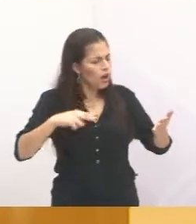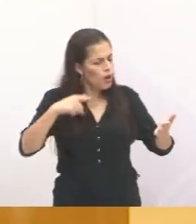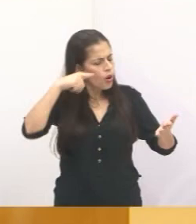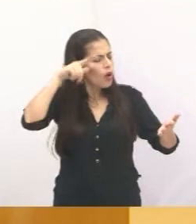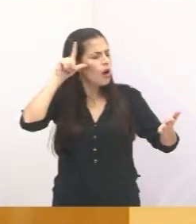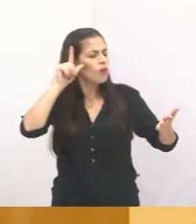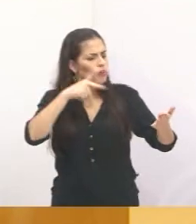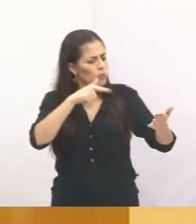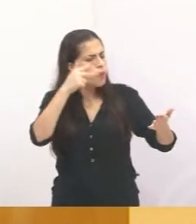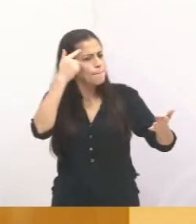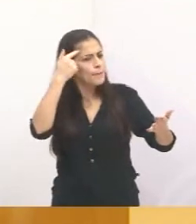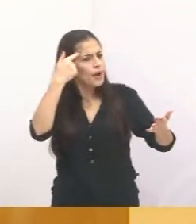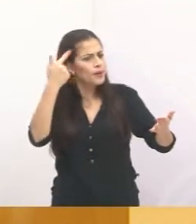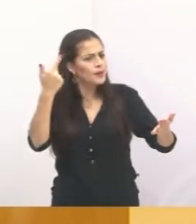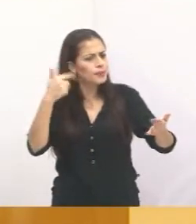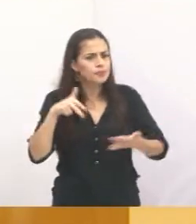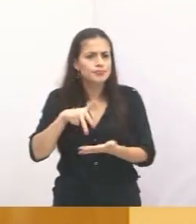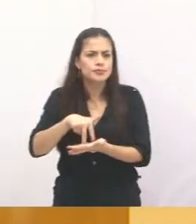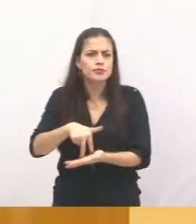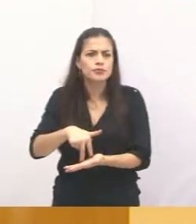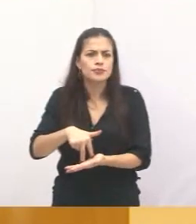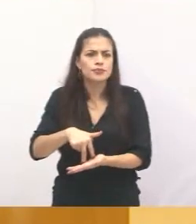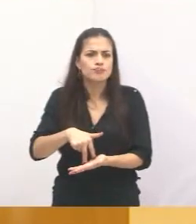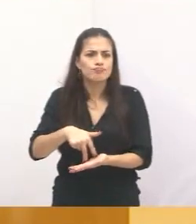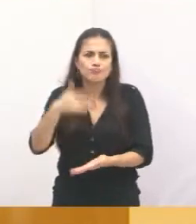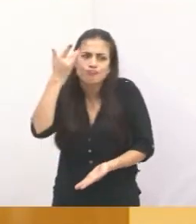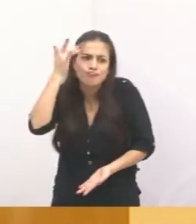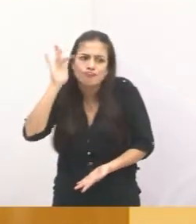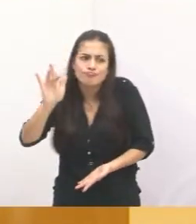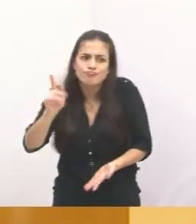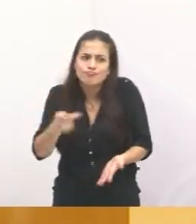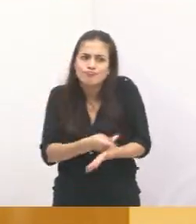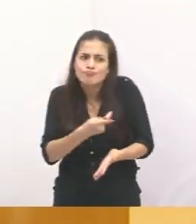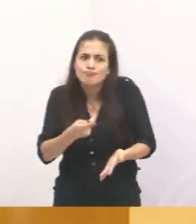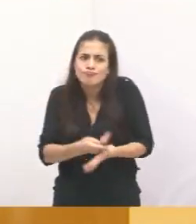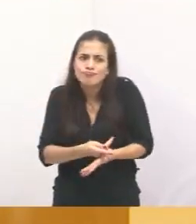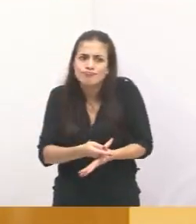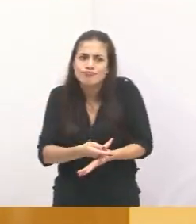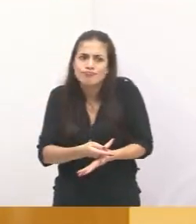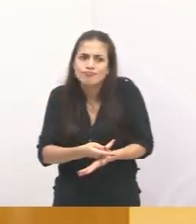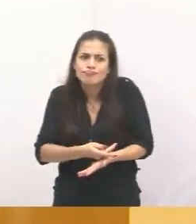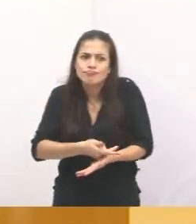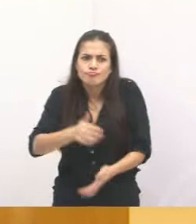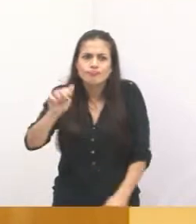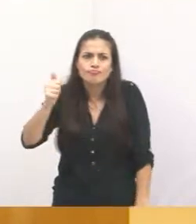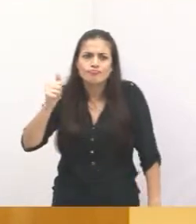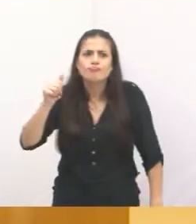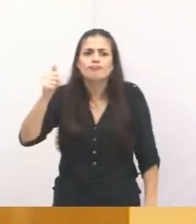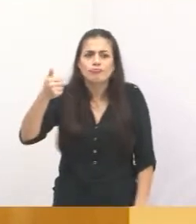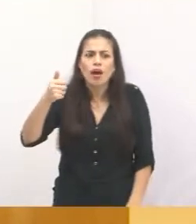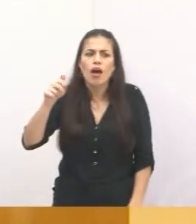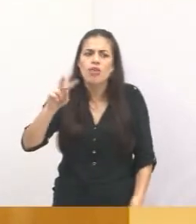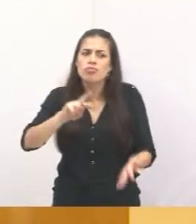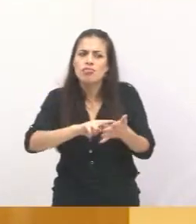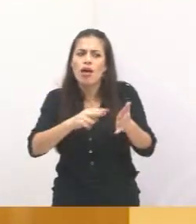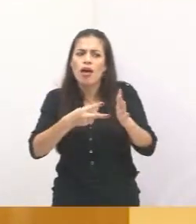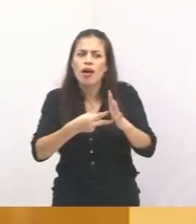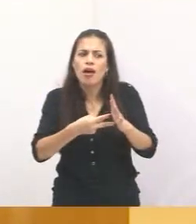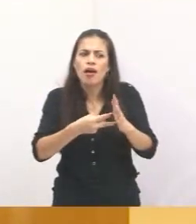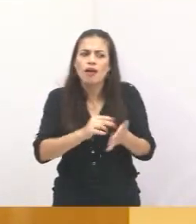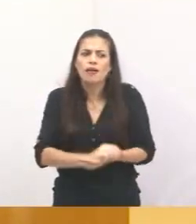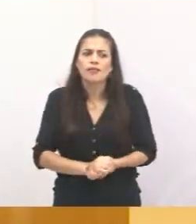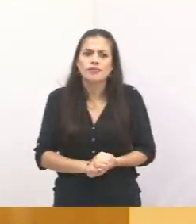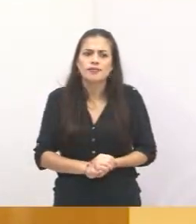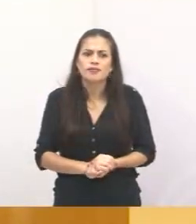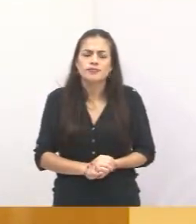tribuna para dizer. Não sei se eu estiver errado, viu? Ela está até balançando a mão lá, dizendo que faz sentido. Então eu quero